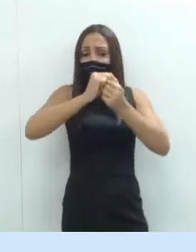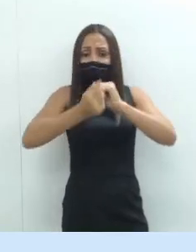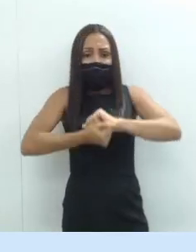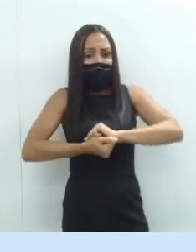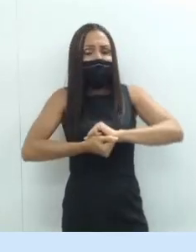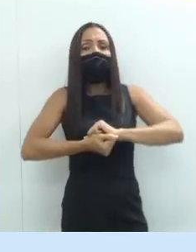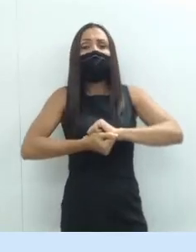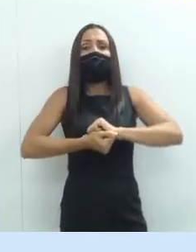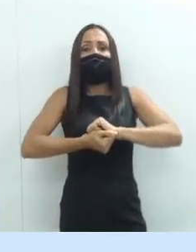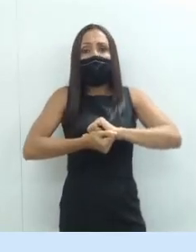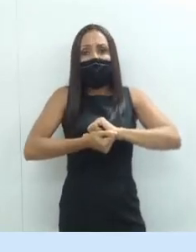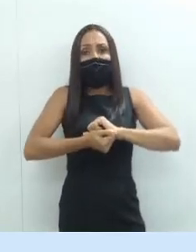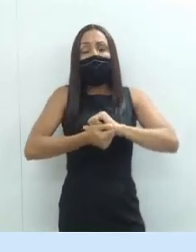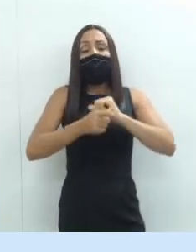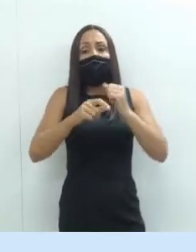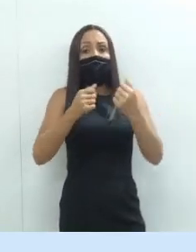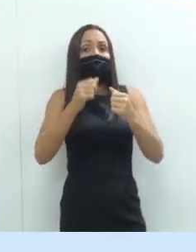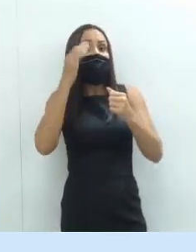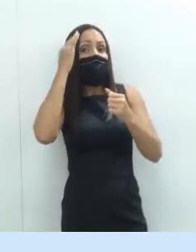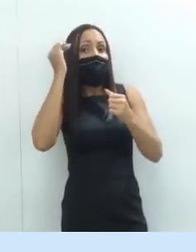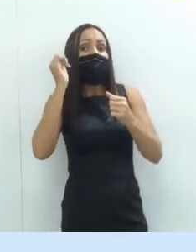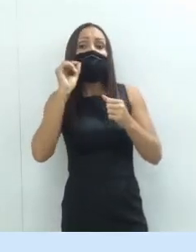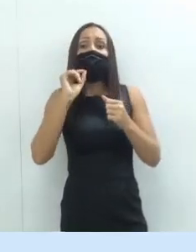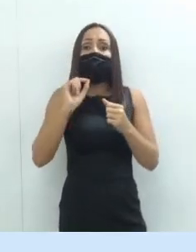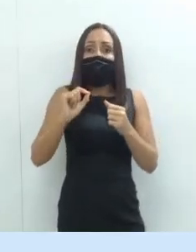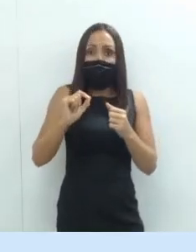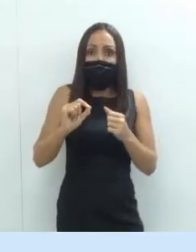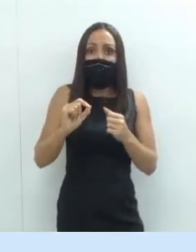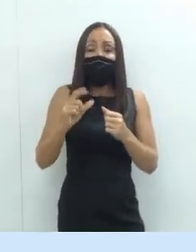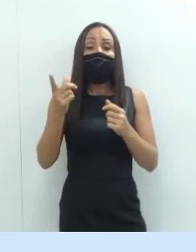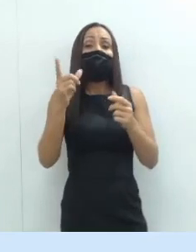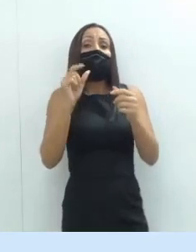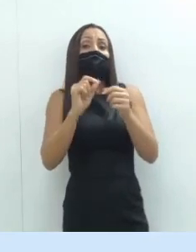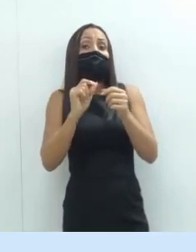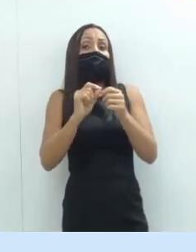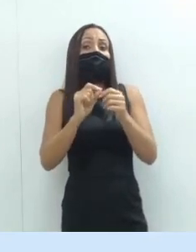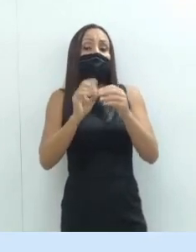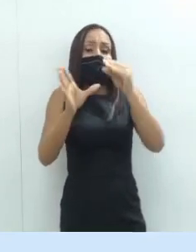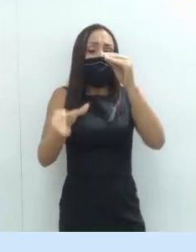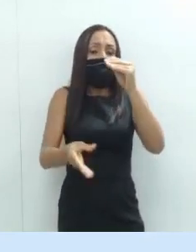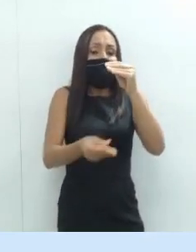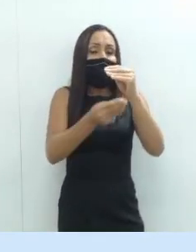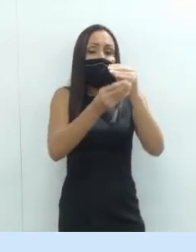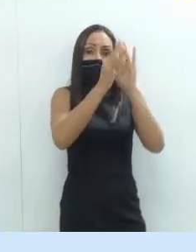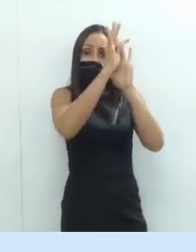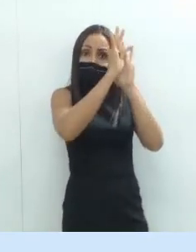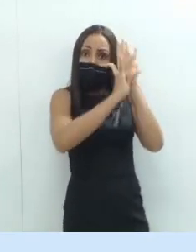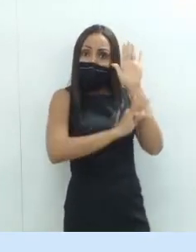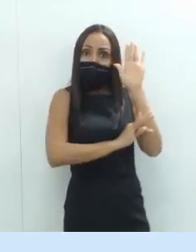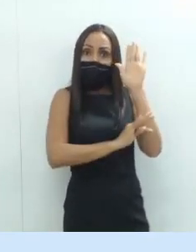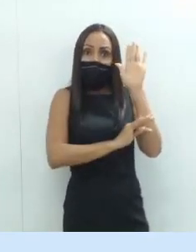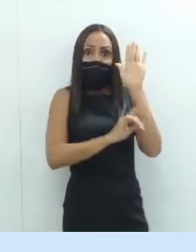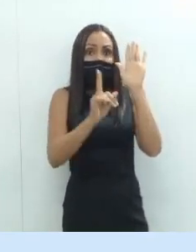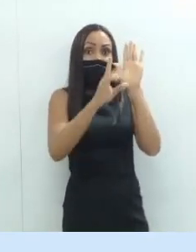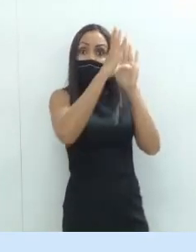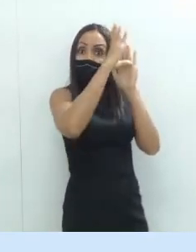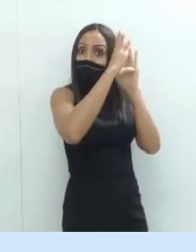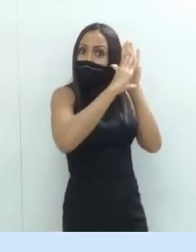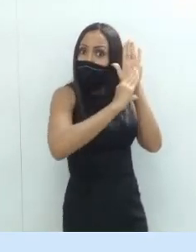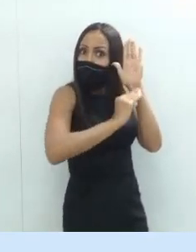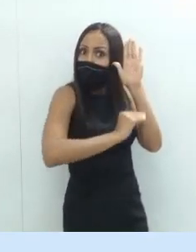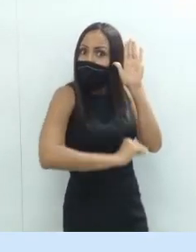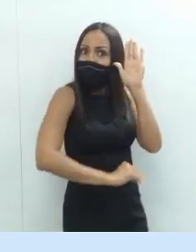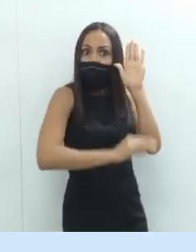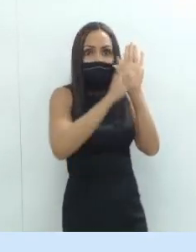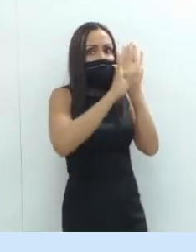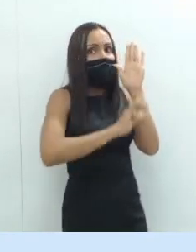Na verdade, a gente também tem que saber o seguinte, tá, pessoal? Fazer o resumo de um texto não é copiar o